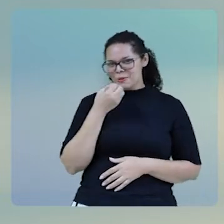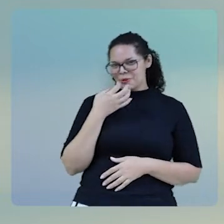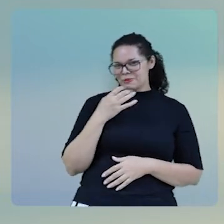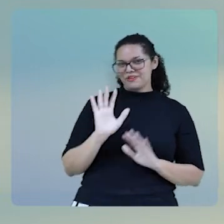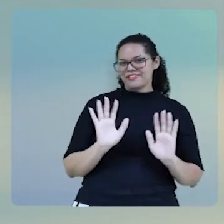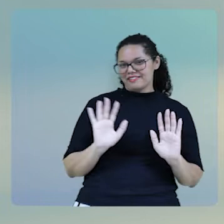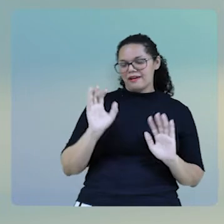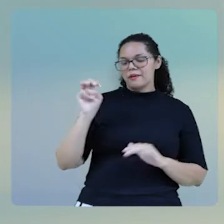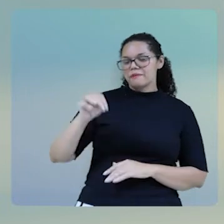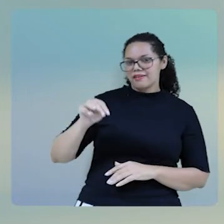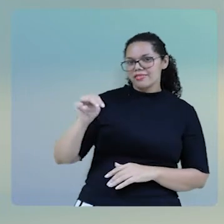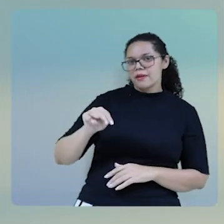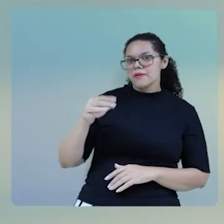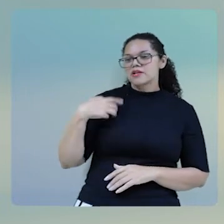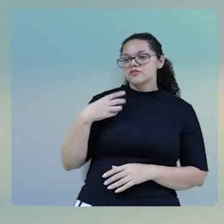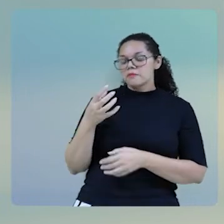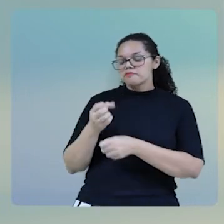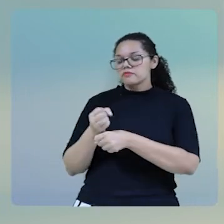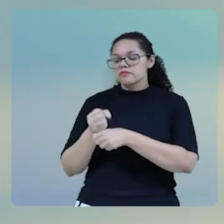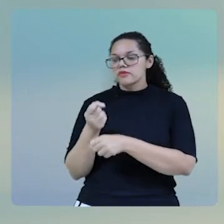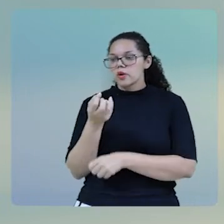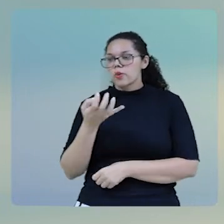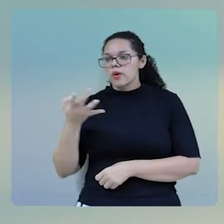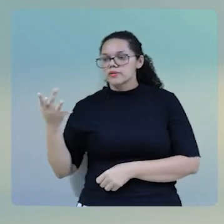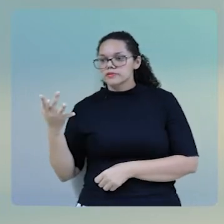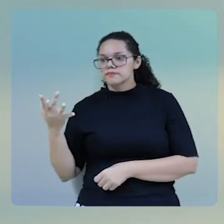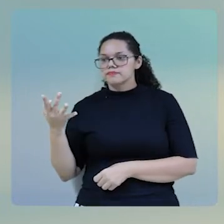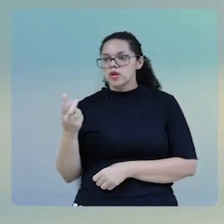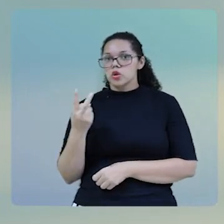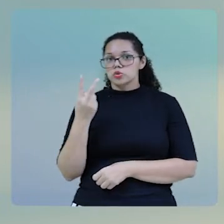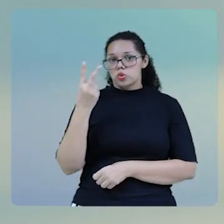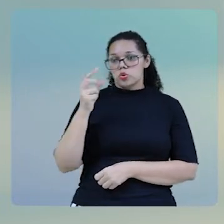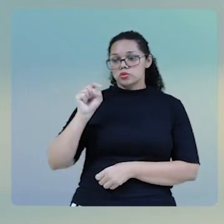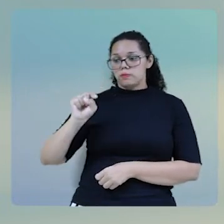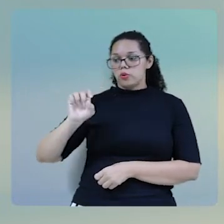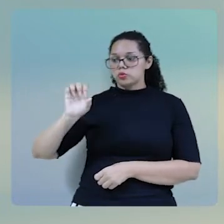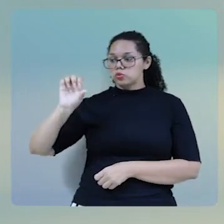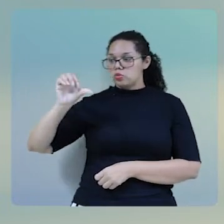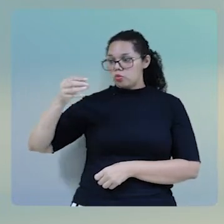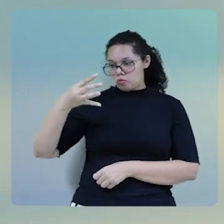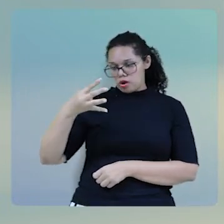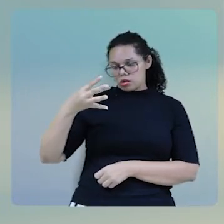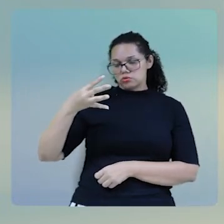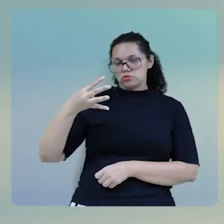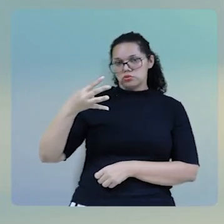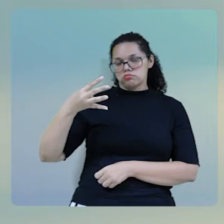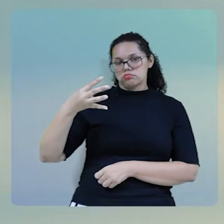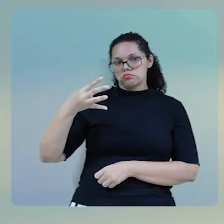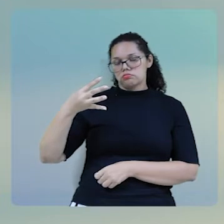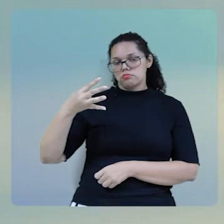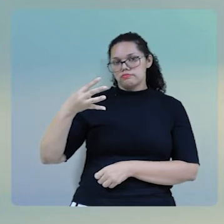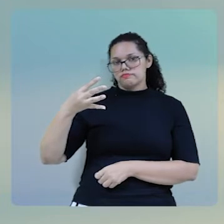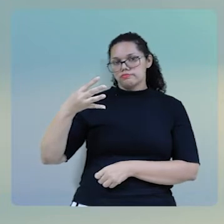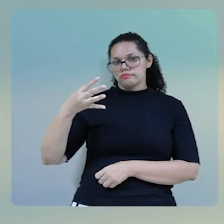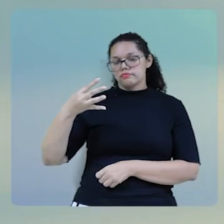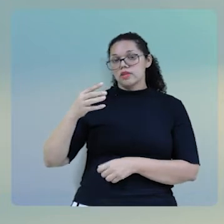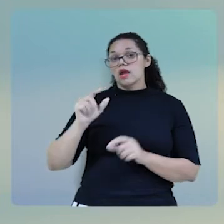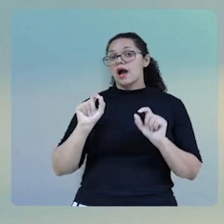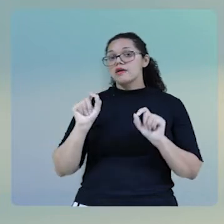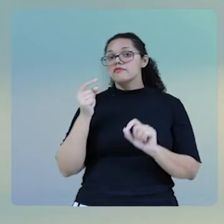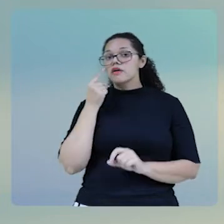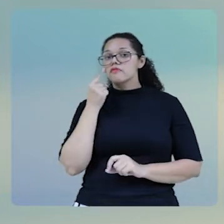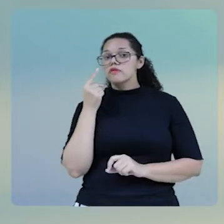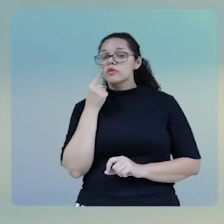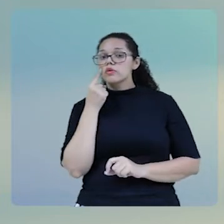dá 2,4 amperes. Dá uma corrente elétrica de 2,4 amperes, perfeito. Isso vai gerar uma voltagem na televisão